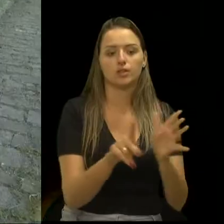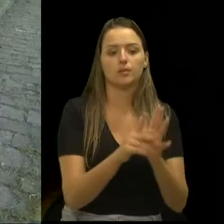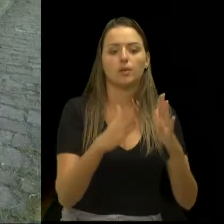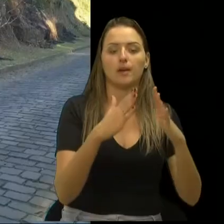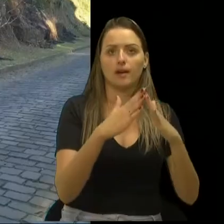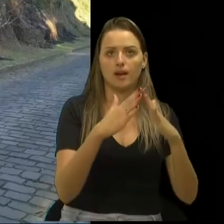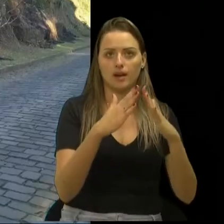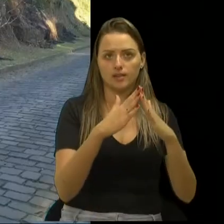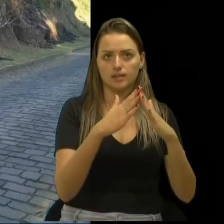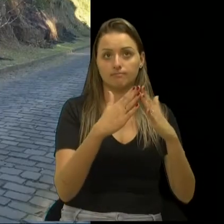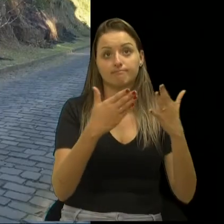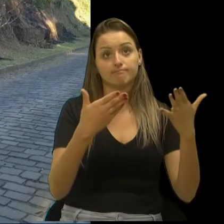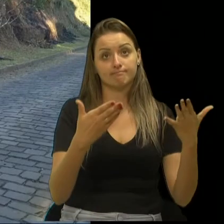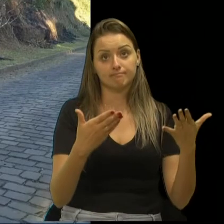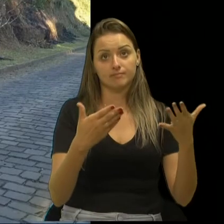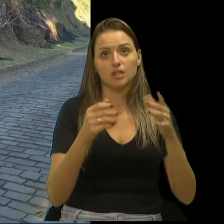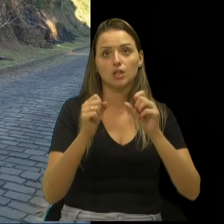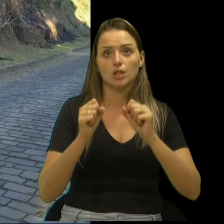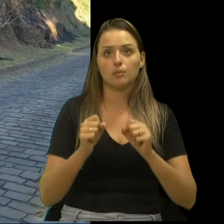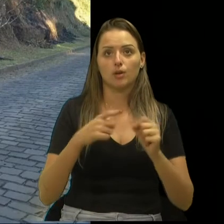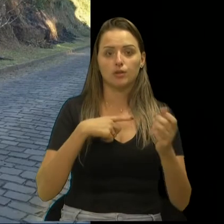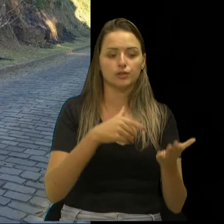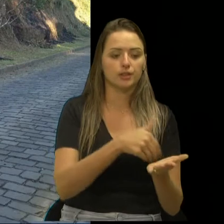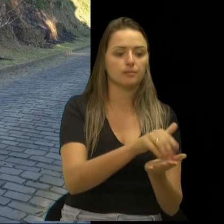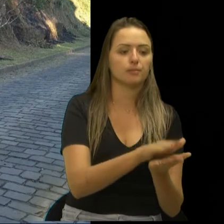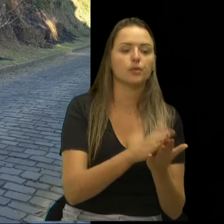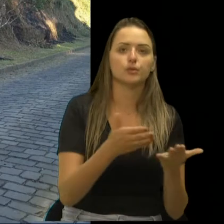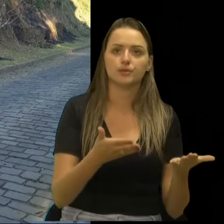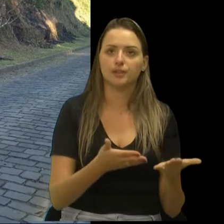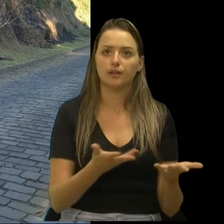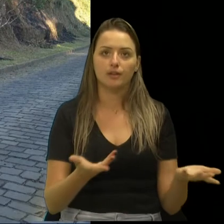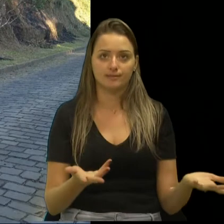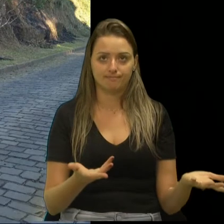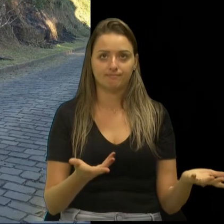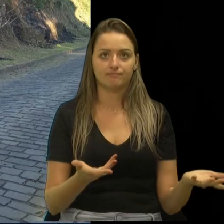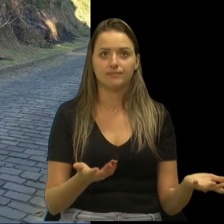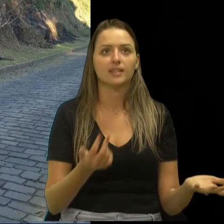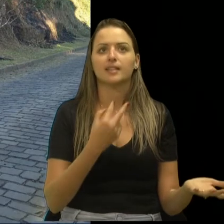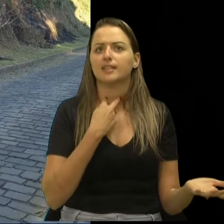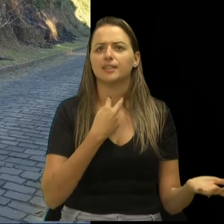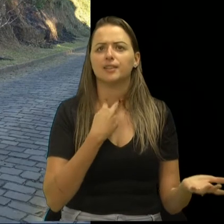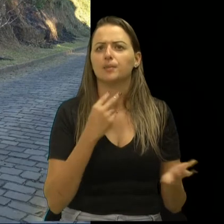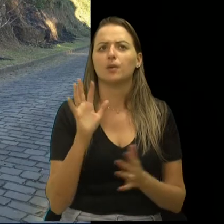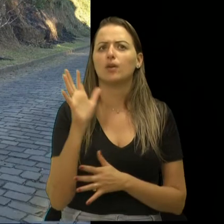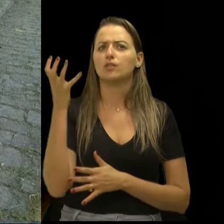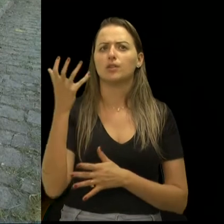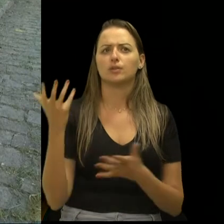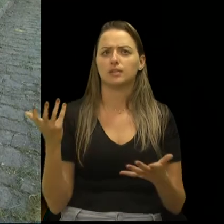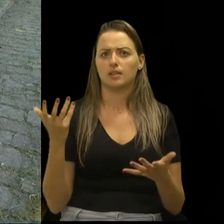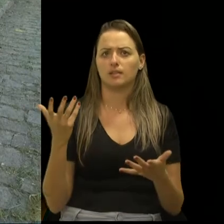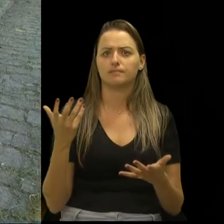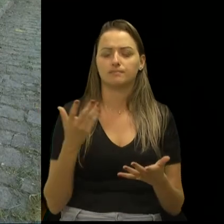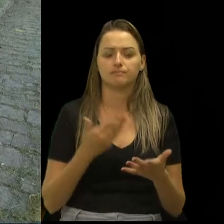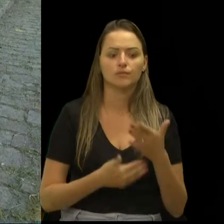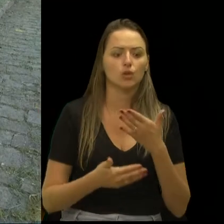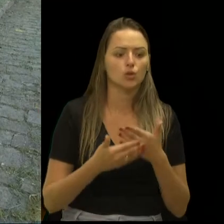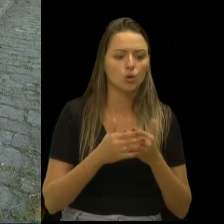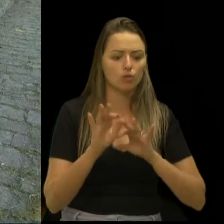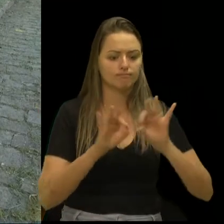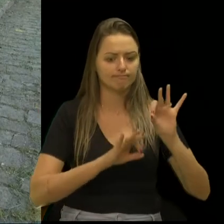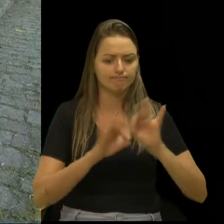dela, talvez vai sofrer uma multa. Então, isso não pode acontecer. Então, juntando tudo,